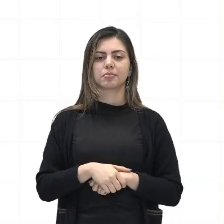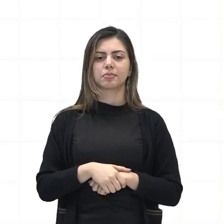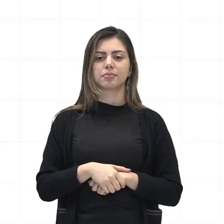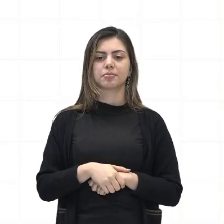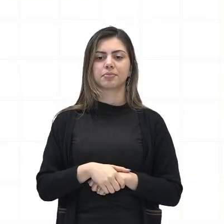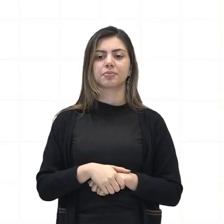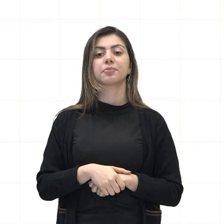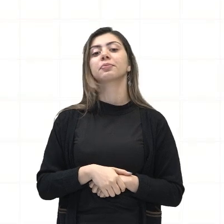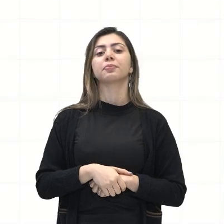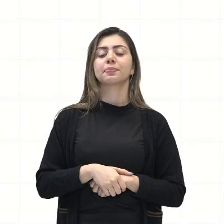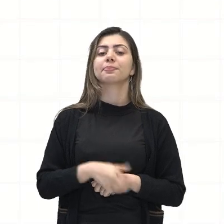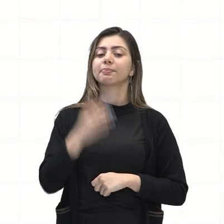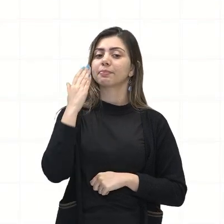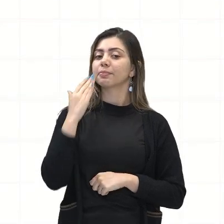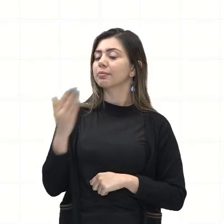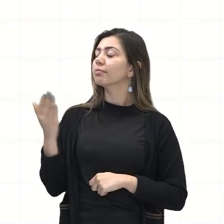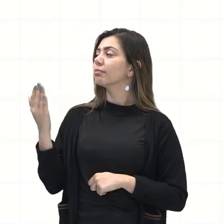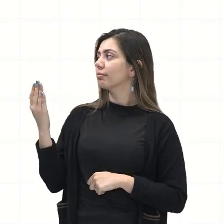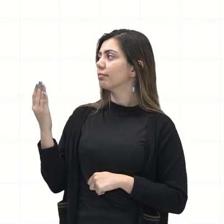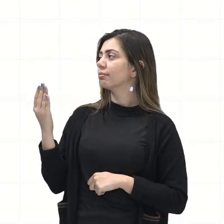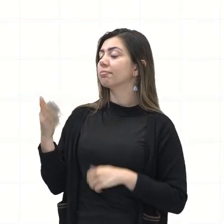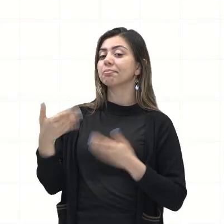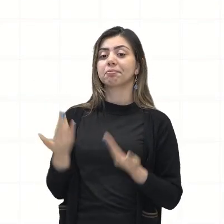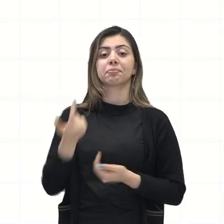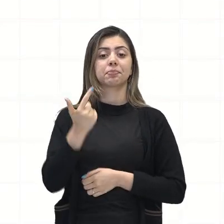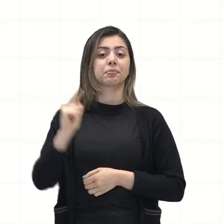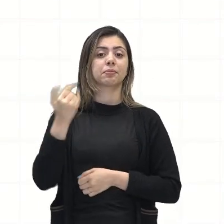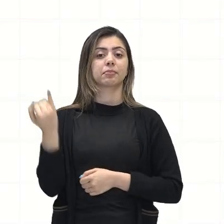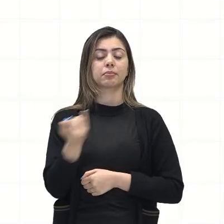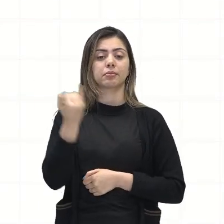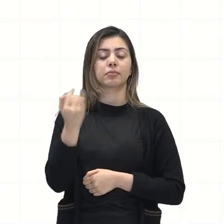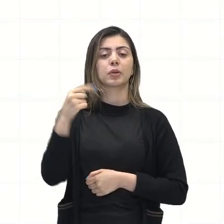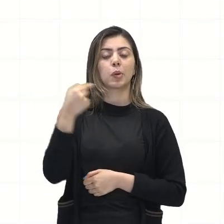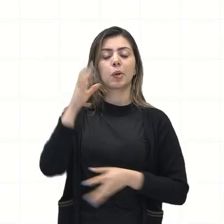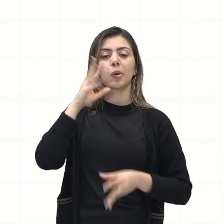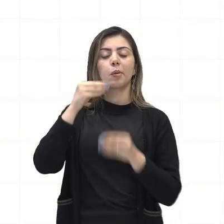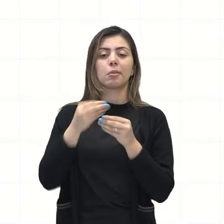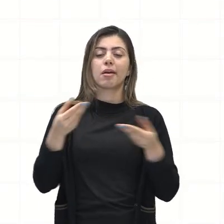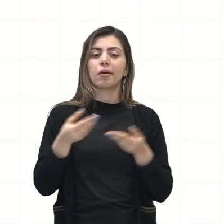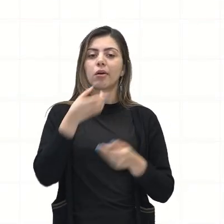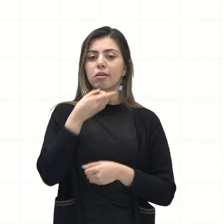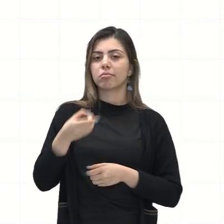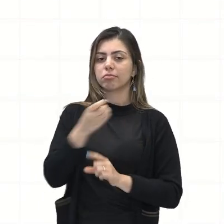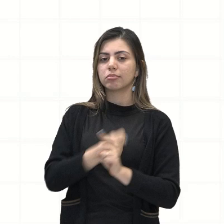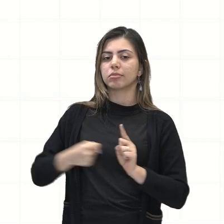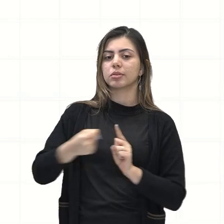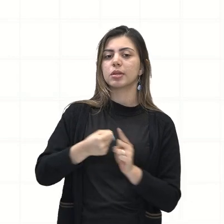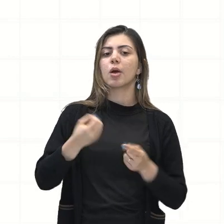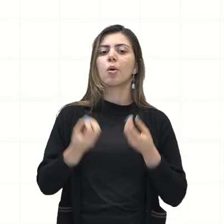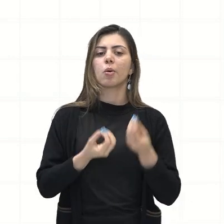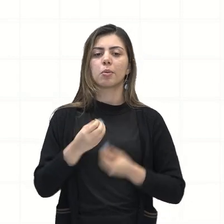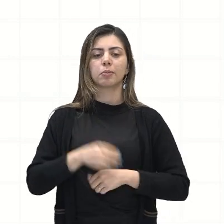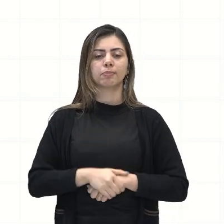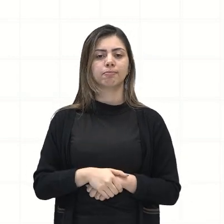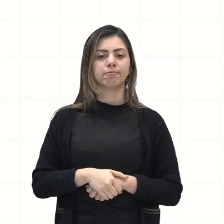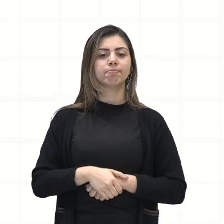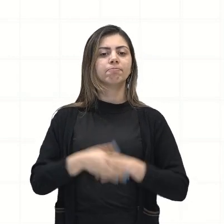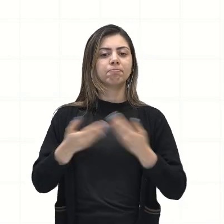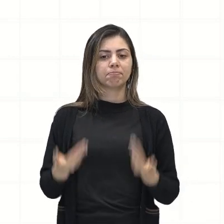só, outra abordagem importante para compreendermos o darwinismo social, que é